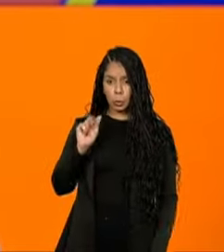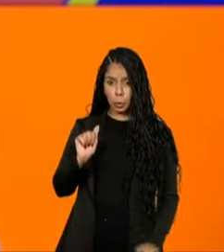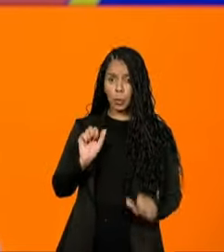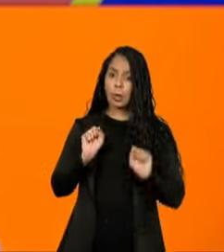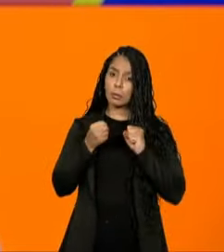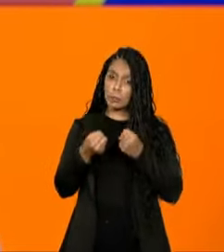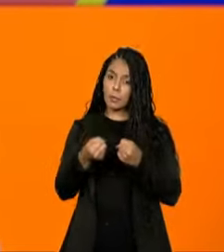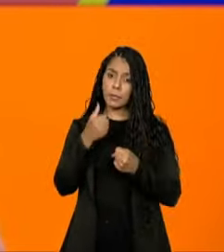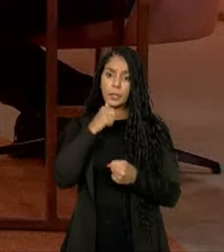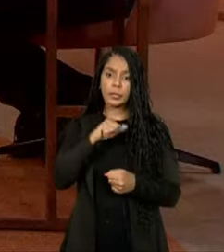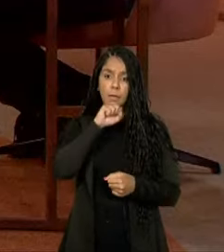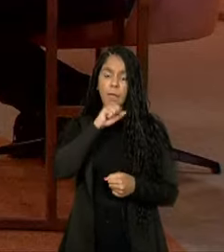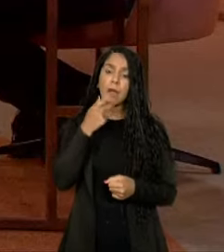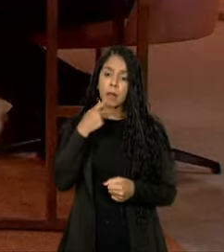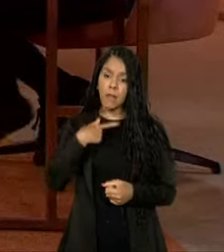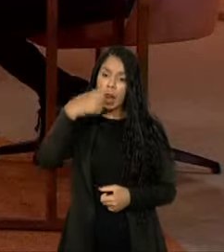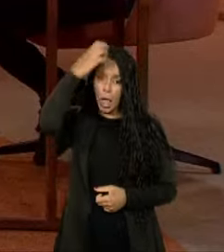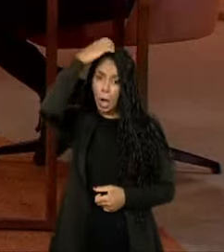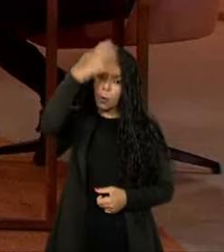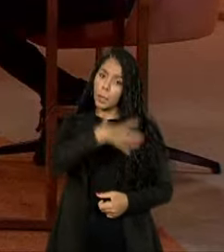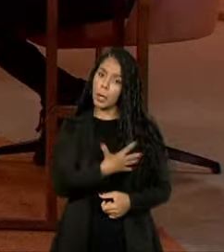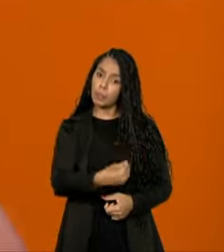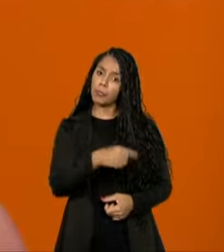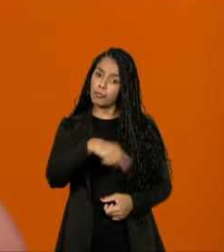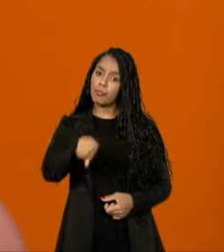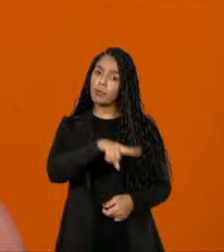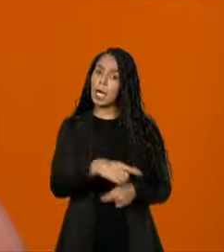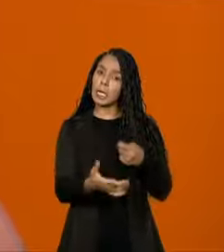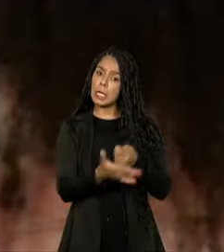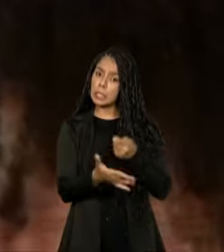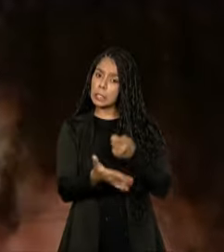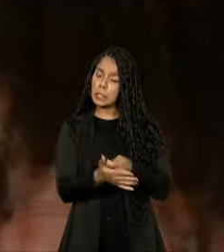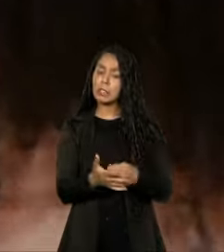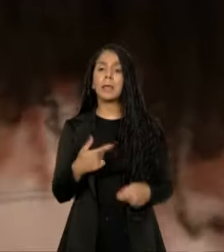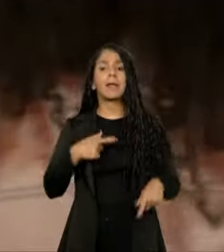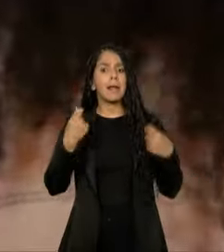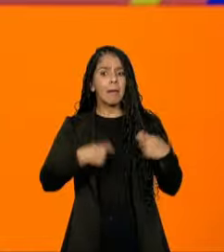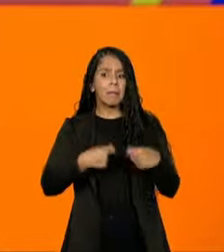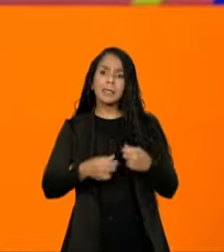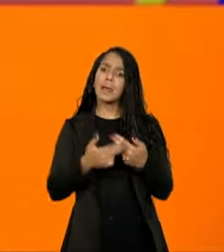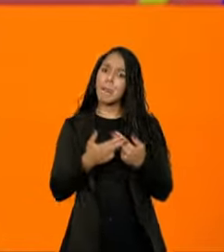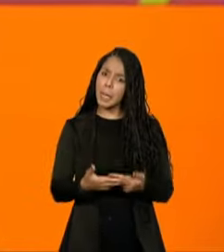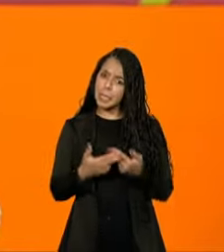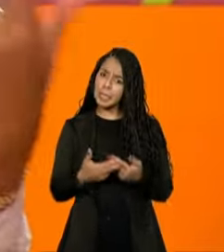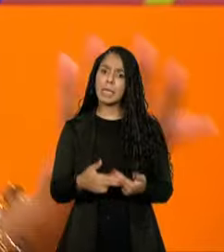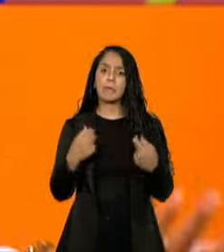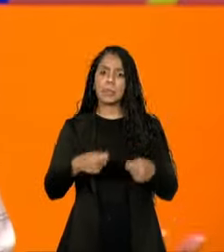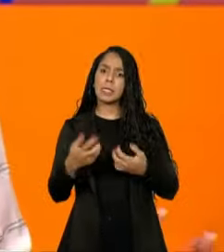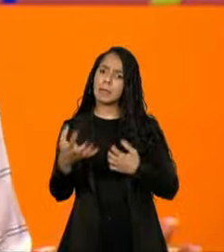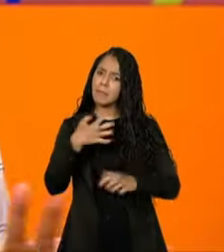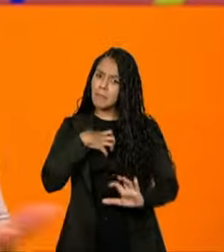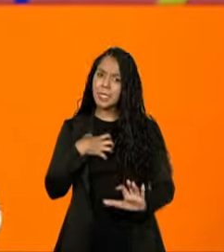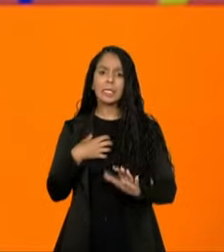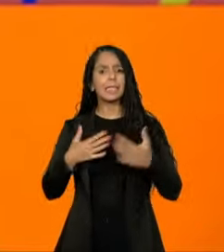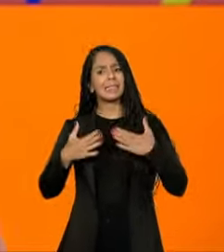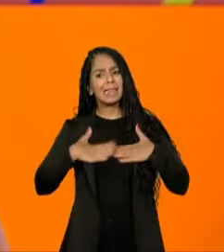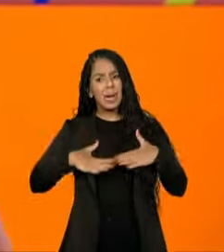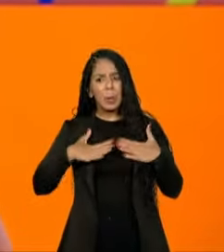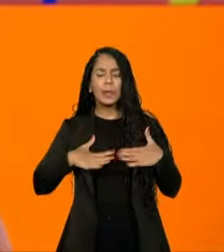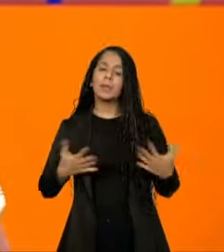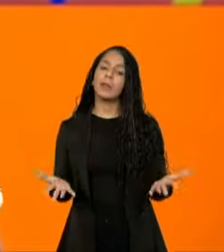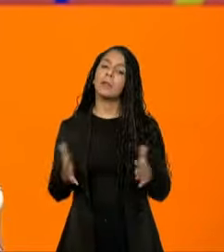é dos filhos, porque os filhos são muito exigentes. Precisa ter paciência, precisa ter empatia, precisa ter tranquilidade para poder,